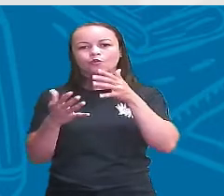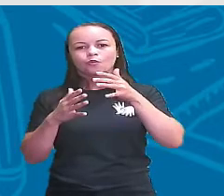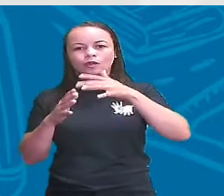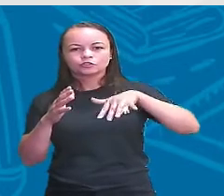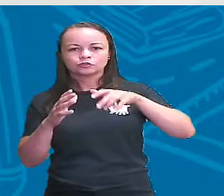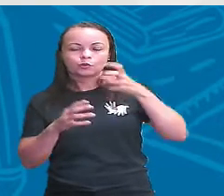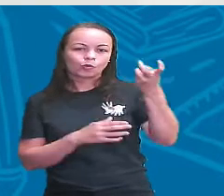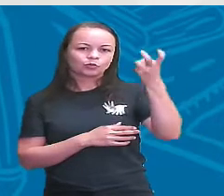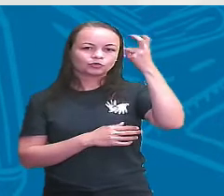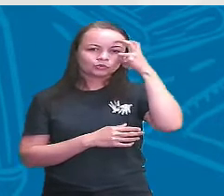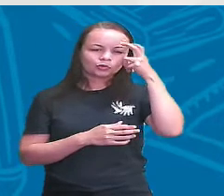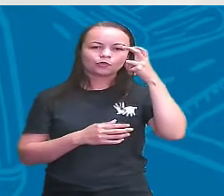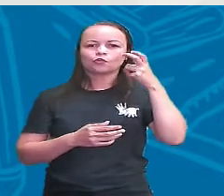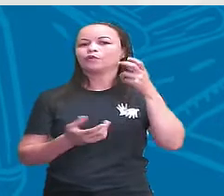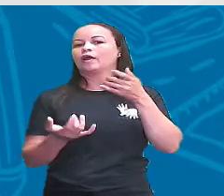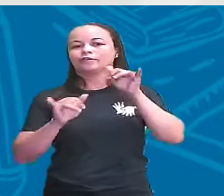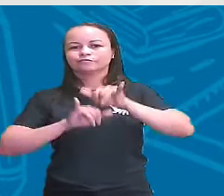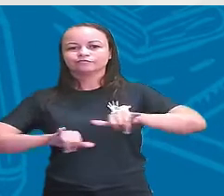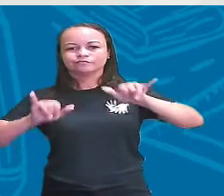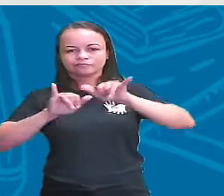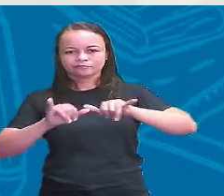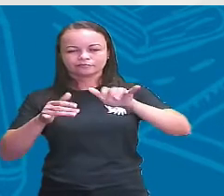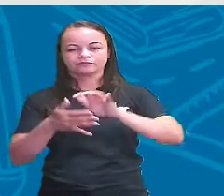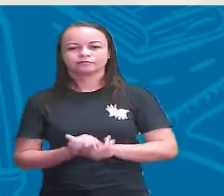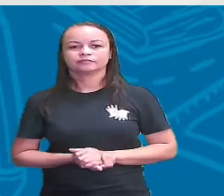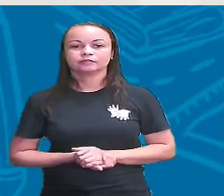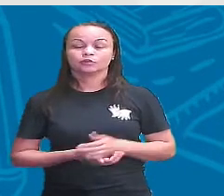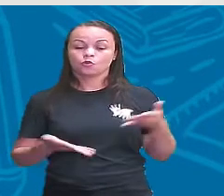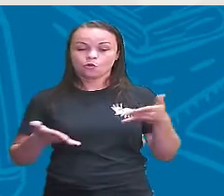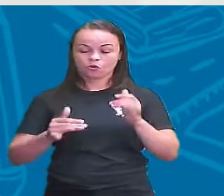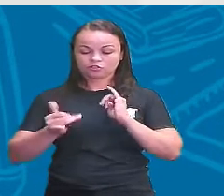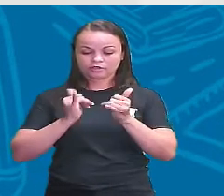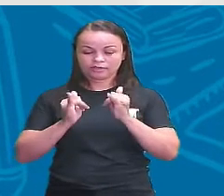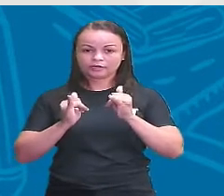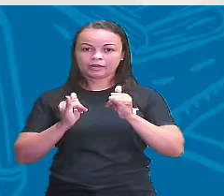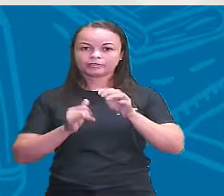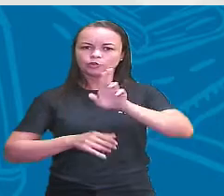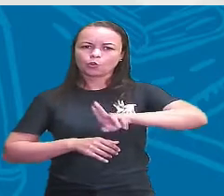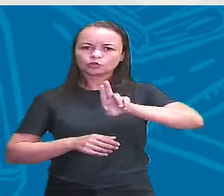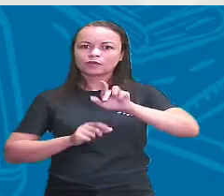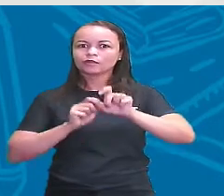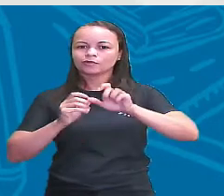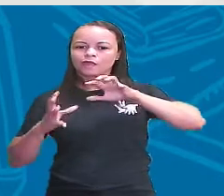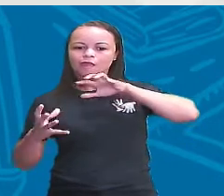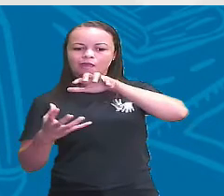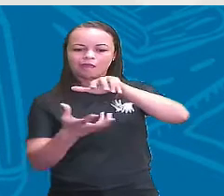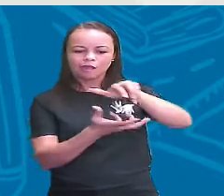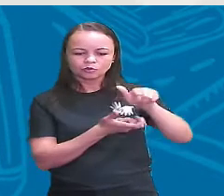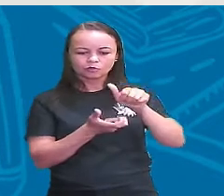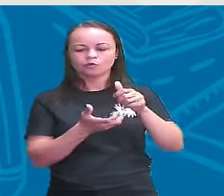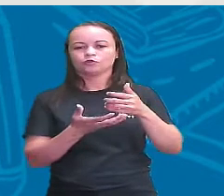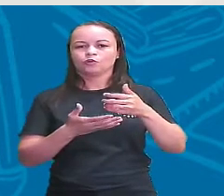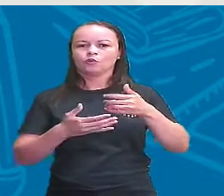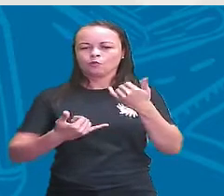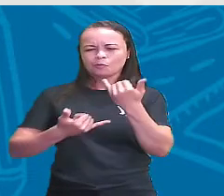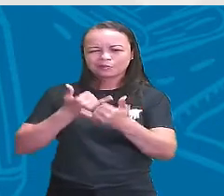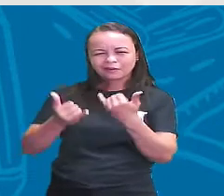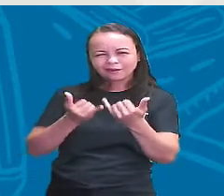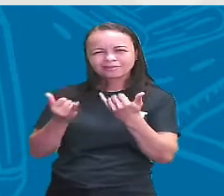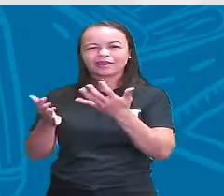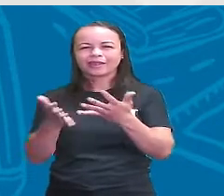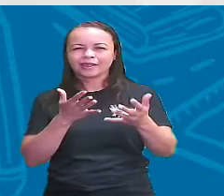informações. Hoje em dia, a internet é utilizada mundialmente como ferramenta de trabalho, diversão,